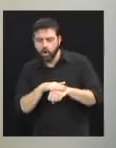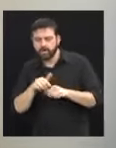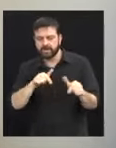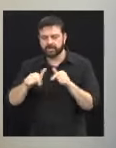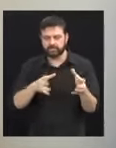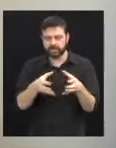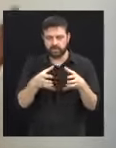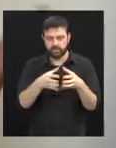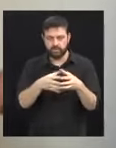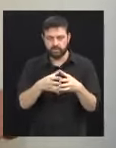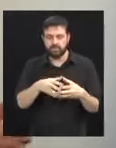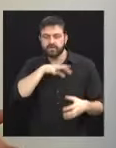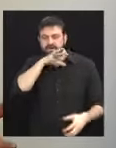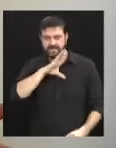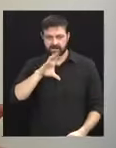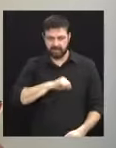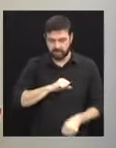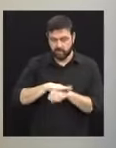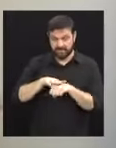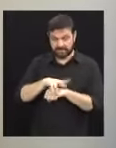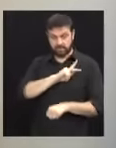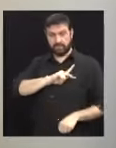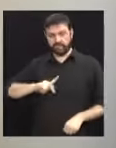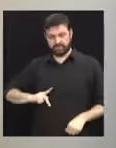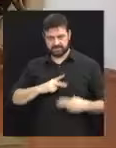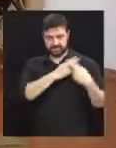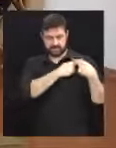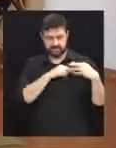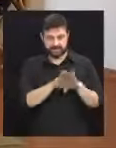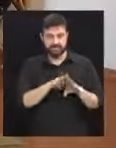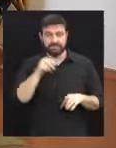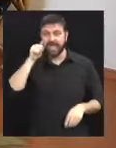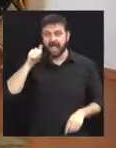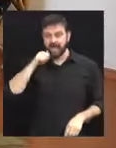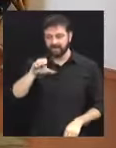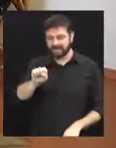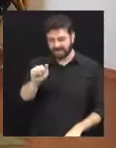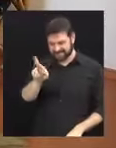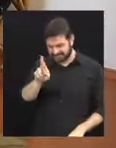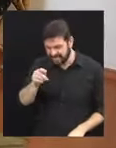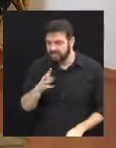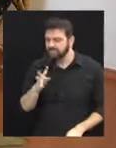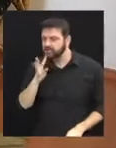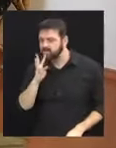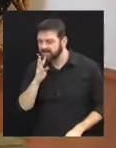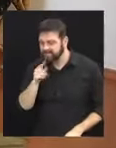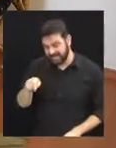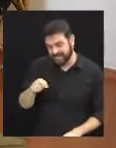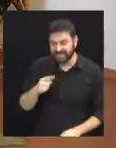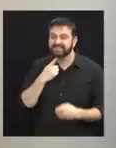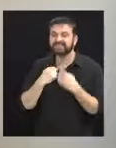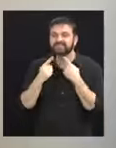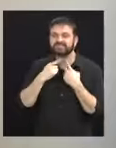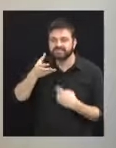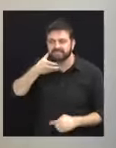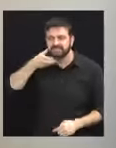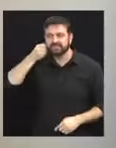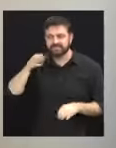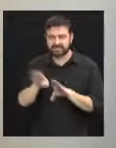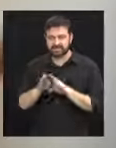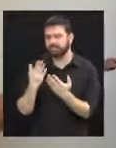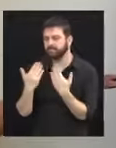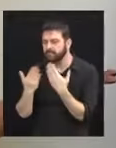Bichos na cidade de Campinas. Eu estou falando com a Liliane, que é a presidente da entidade, e a Sara, que é zootecnista, que veio conhecer um bichinho para possível adoção também, está batendo